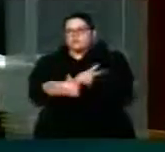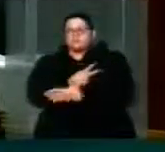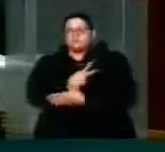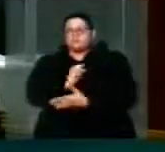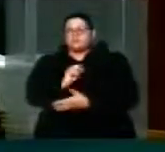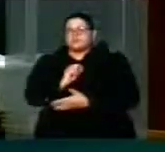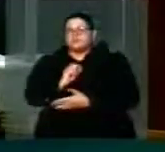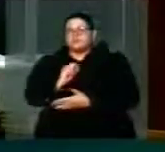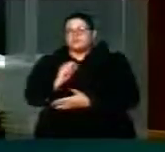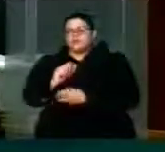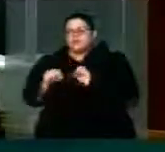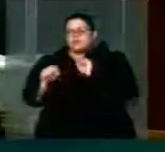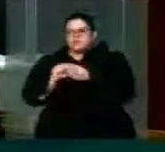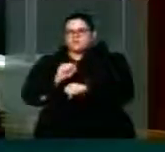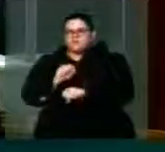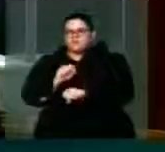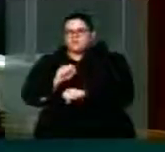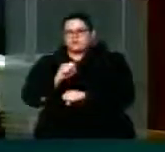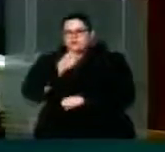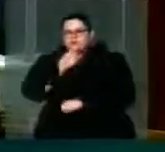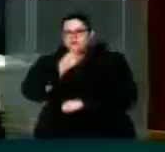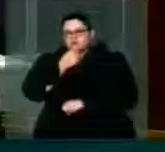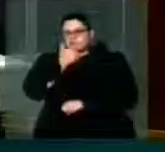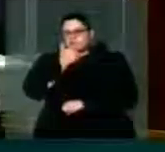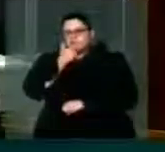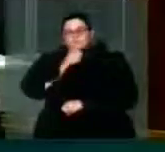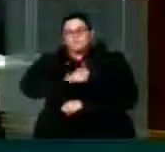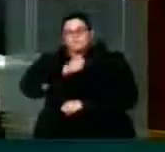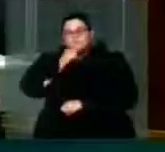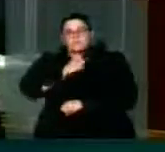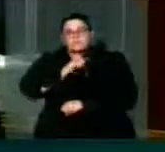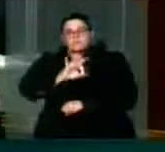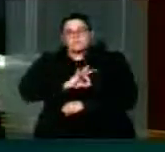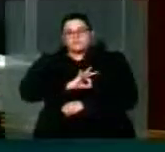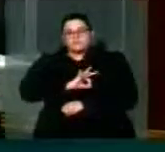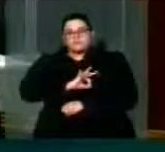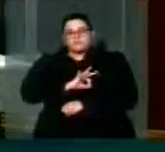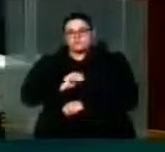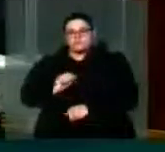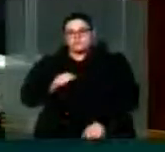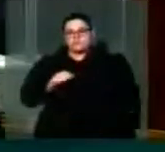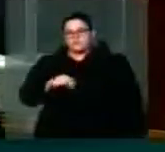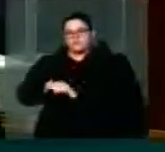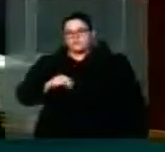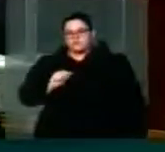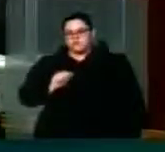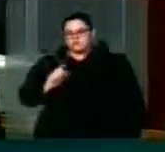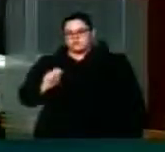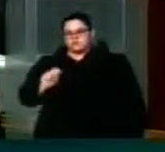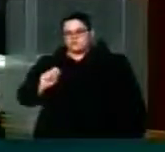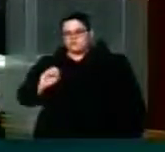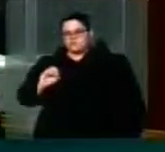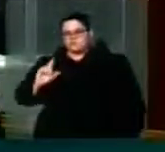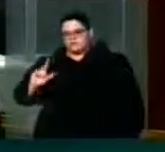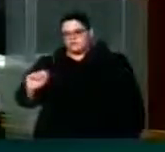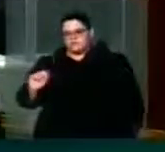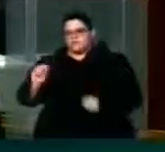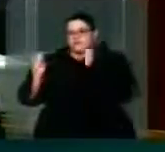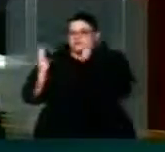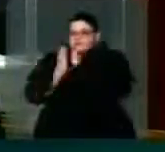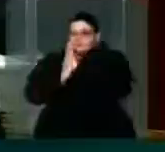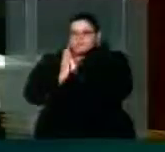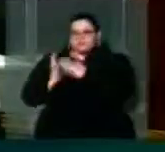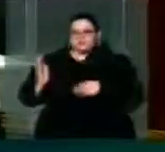envolvido ao assassinato da Guarda Civil Metropolitana Ana Paola Teixeira na frente do